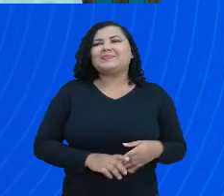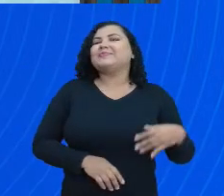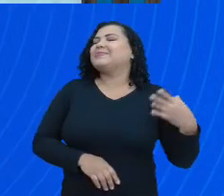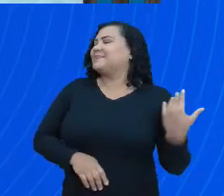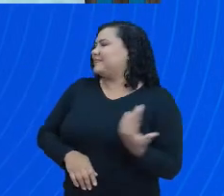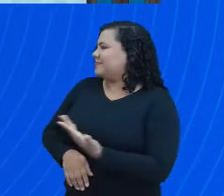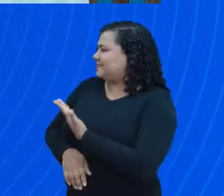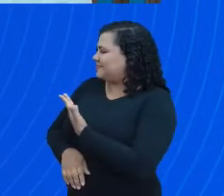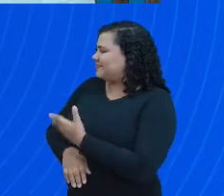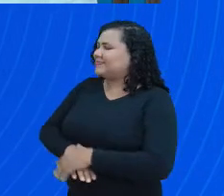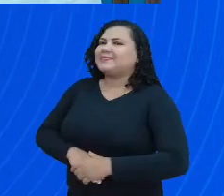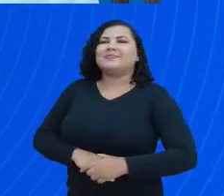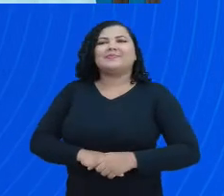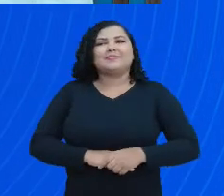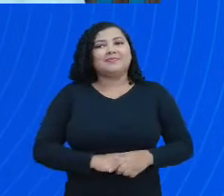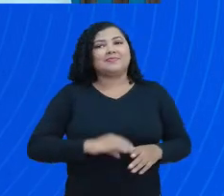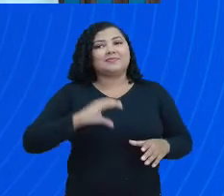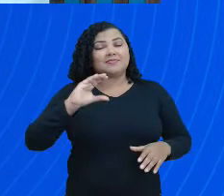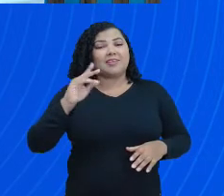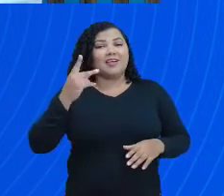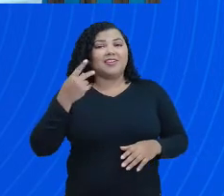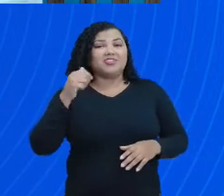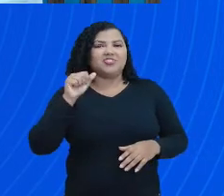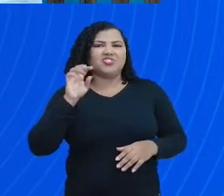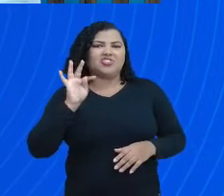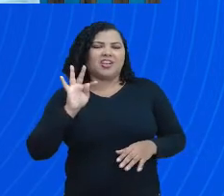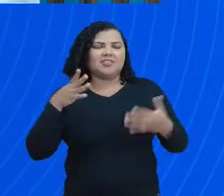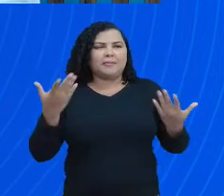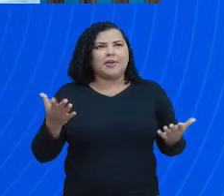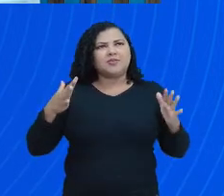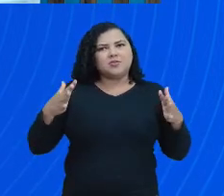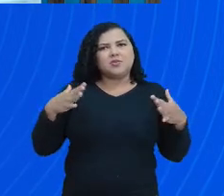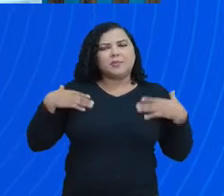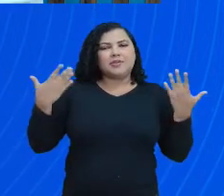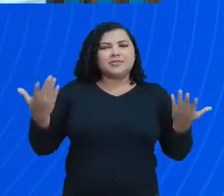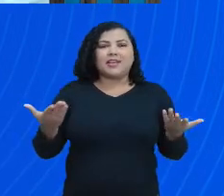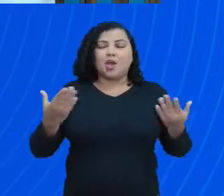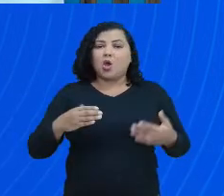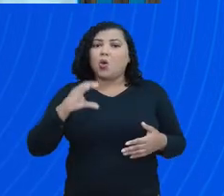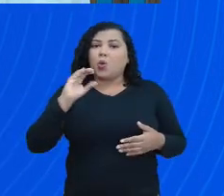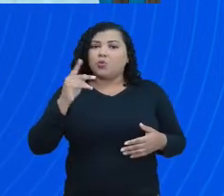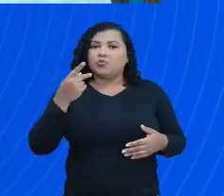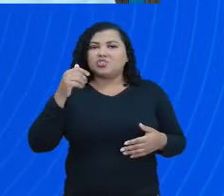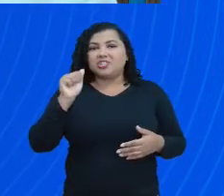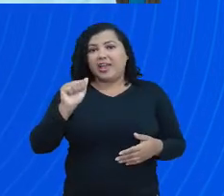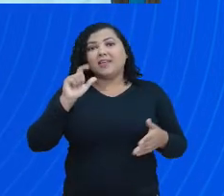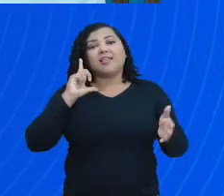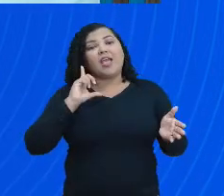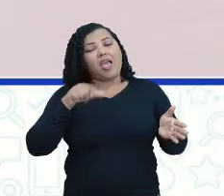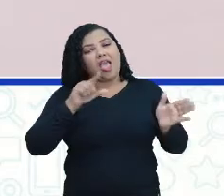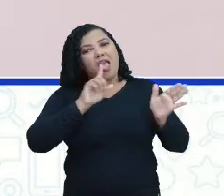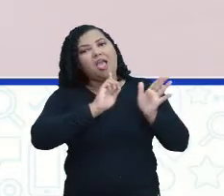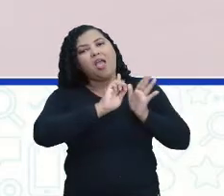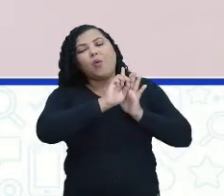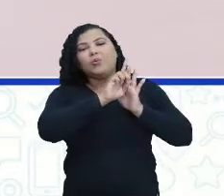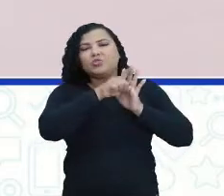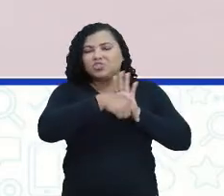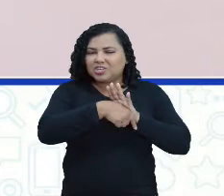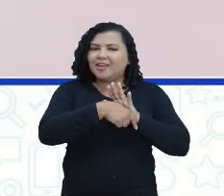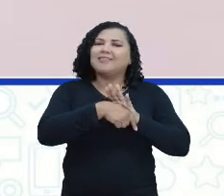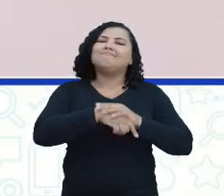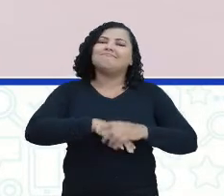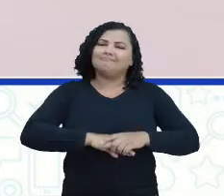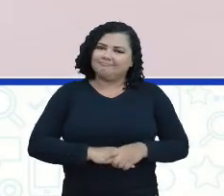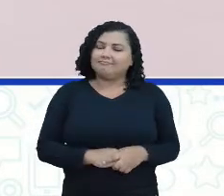o chat. E aí talvez a surpresa fique pelo fato do chat ser de fato um gênero textual